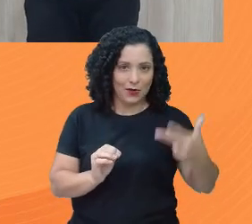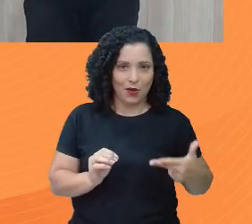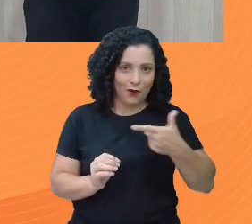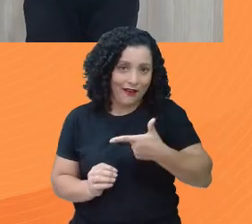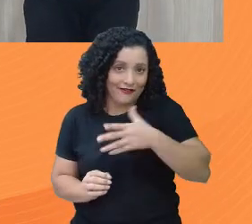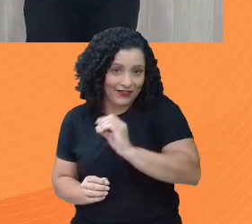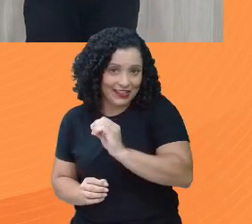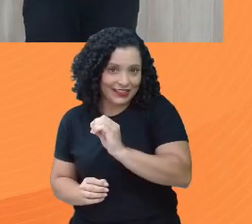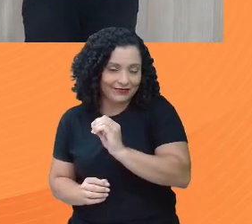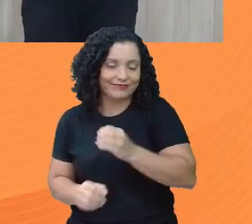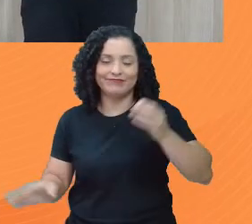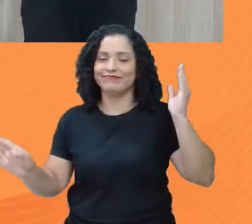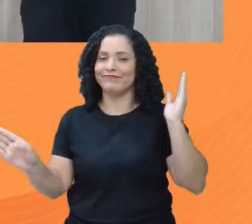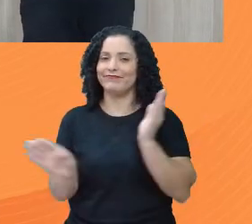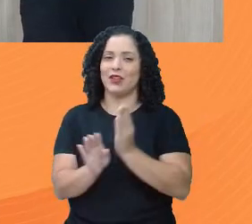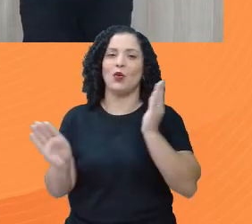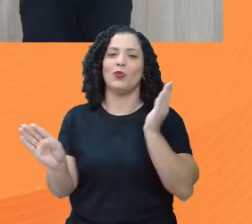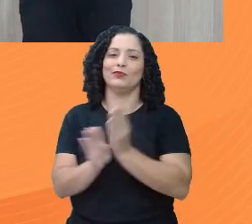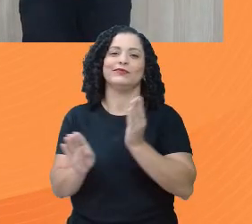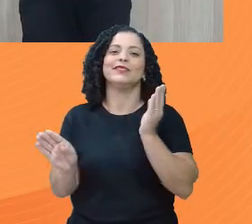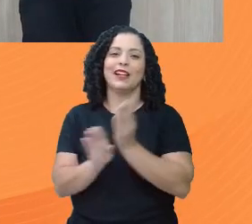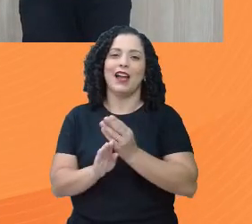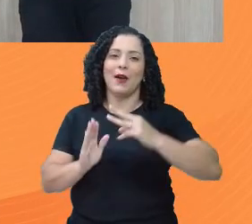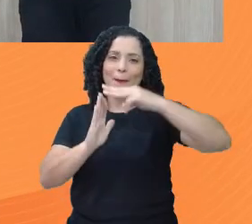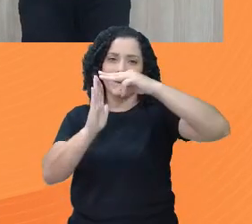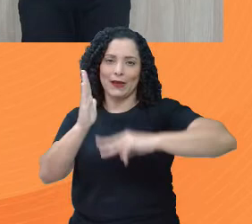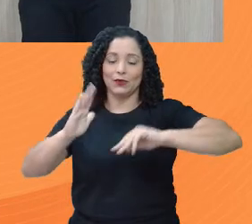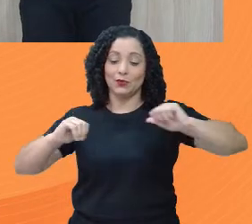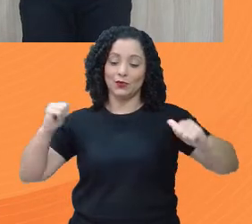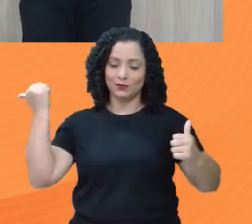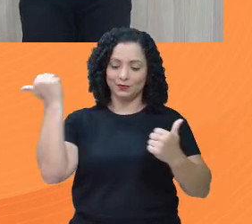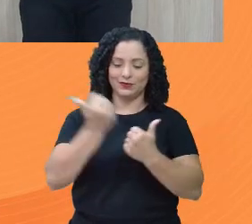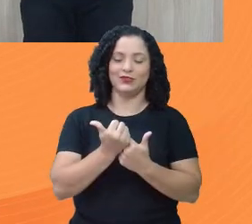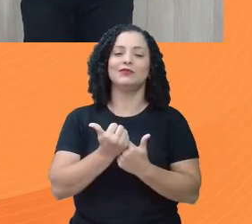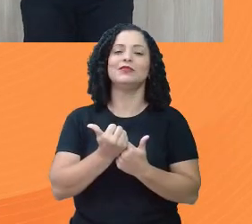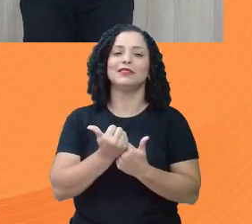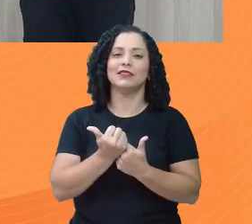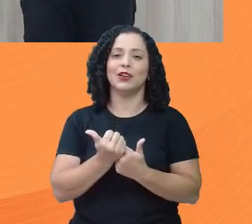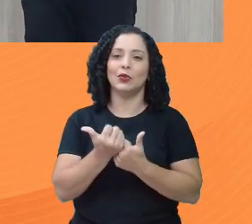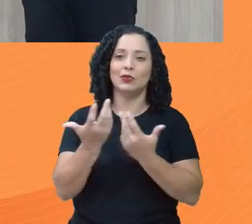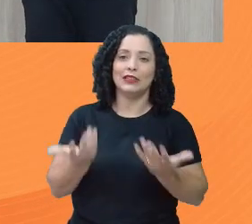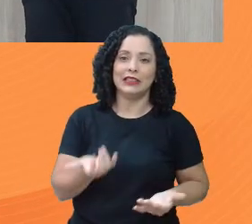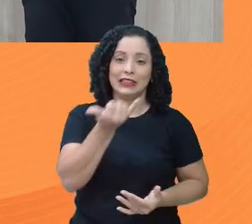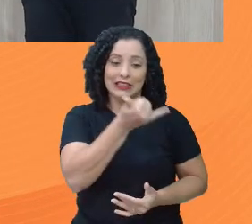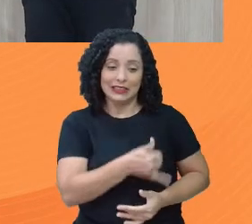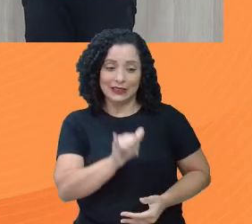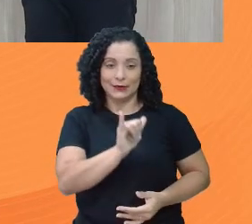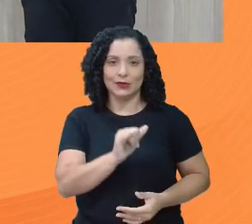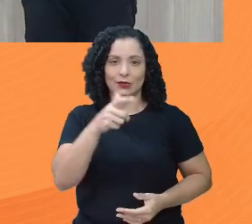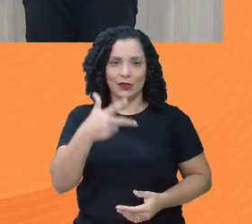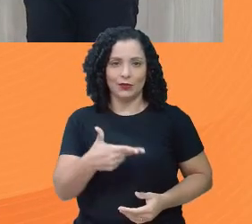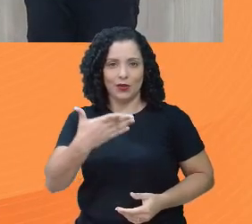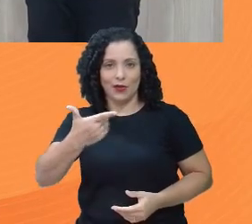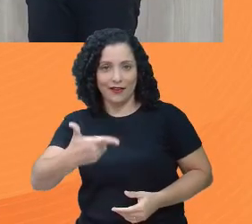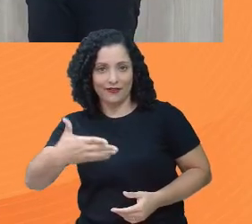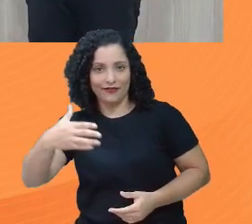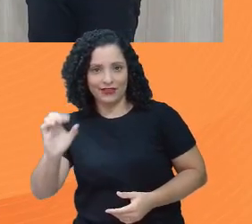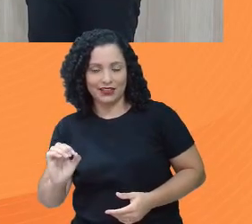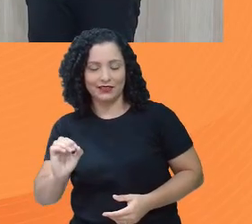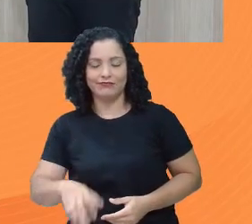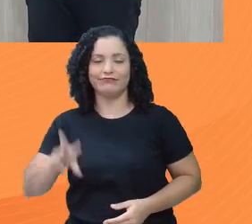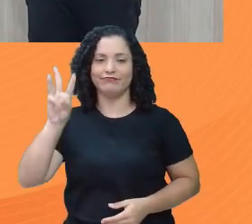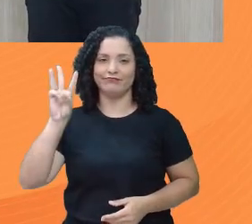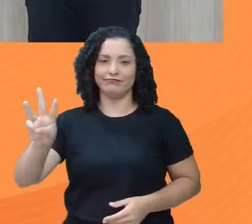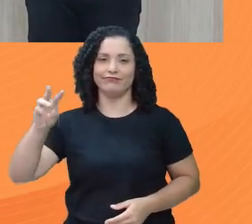20. Então, descobrimos aí, pelo método da substituição, que y é igual a 20 e w ele é